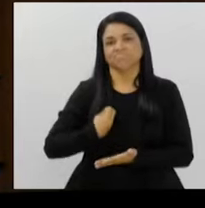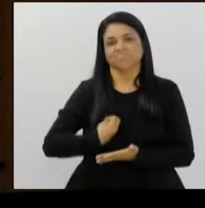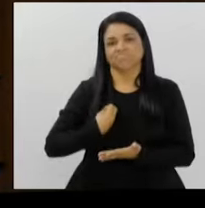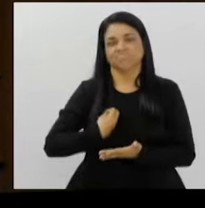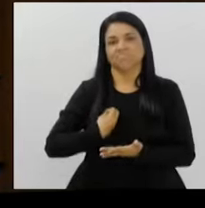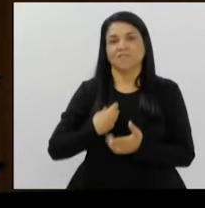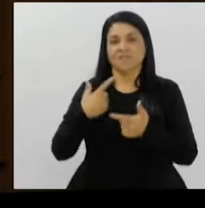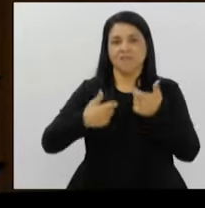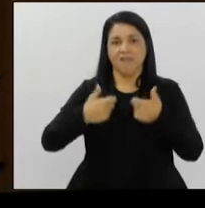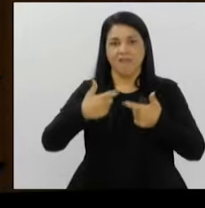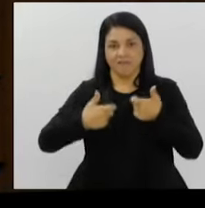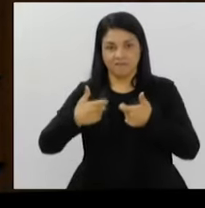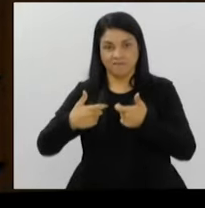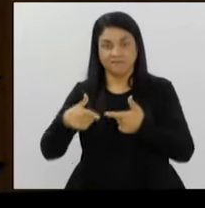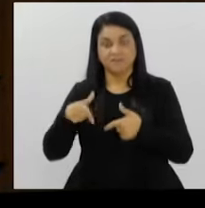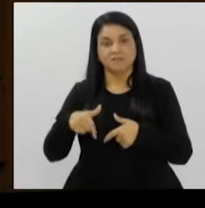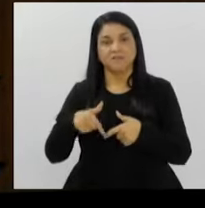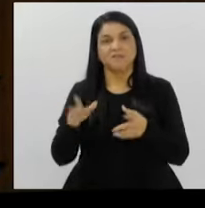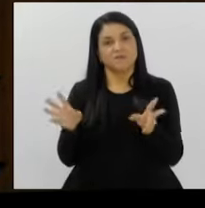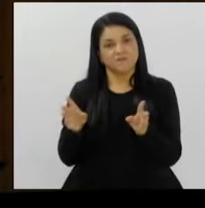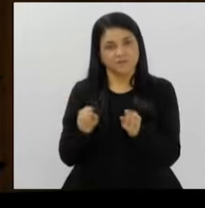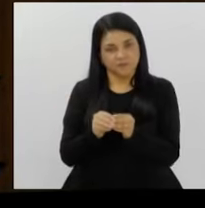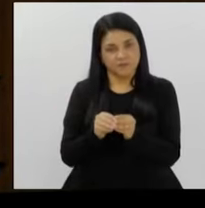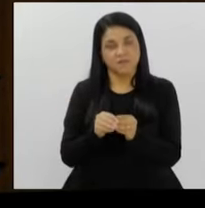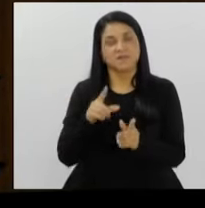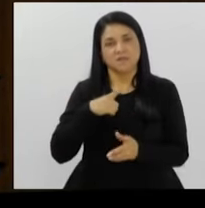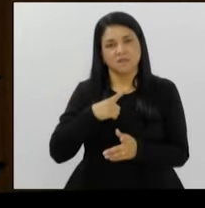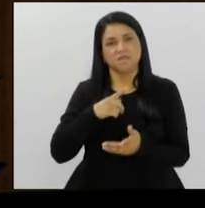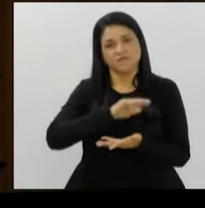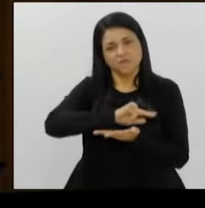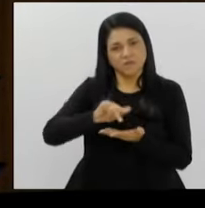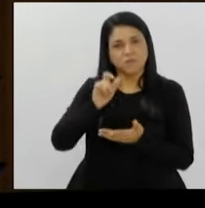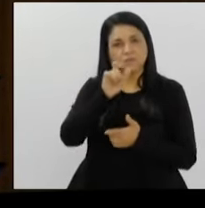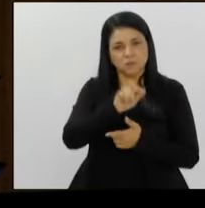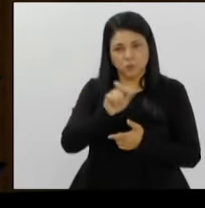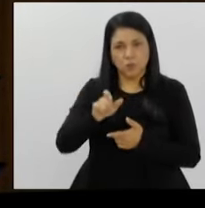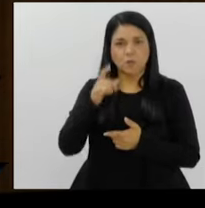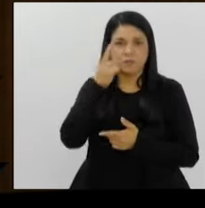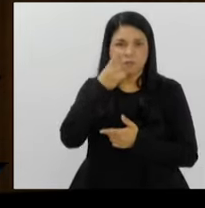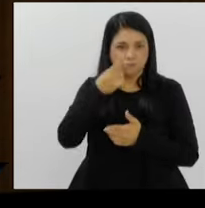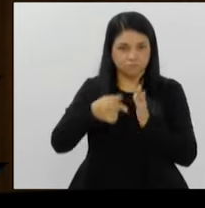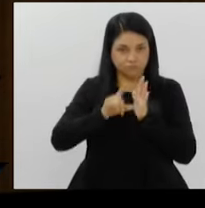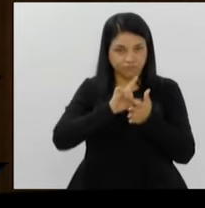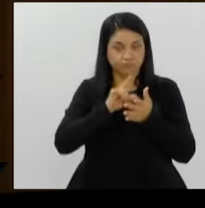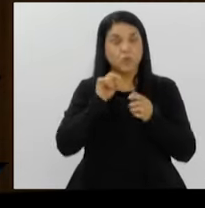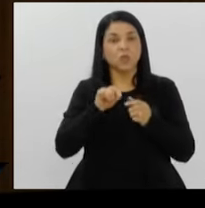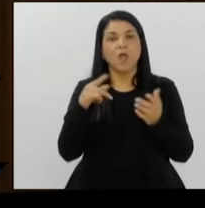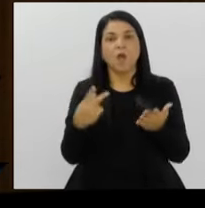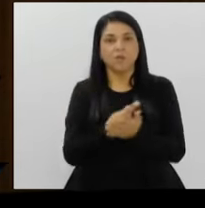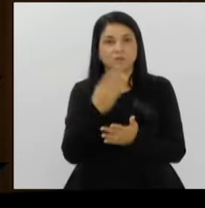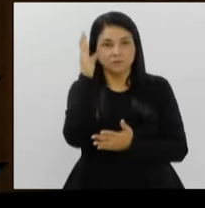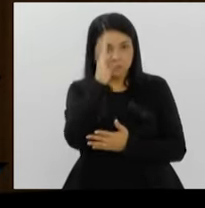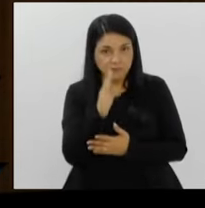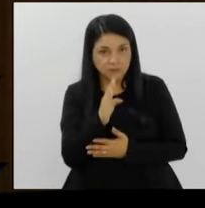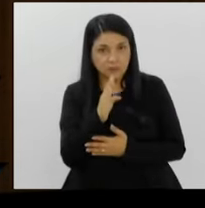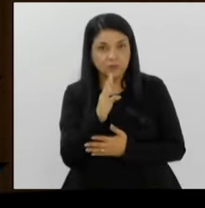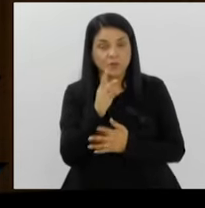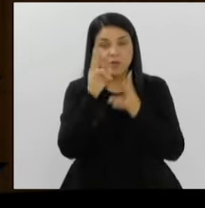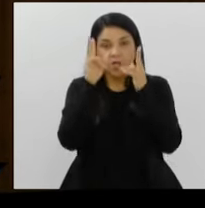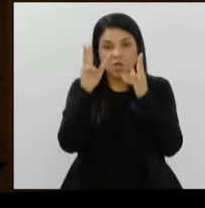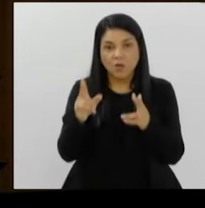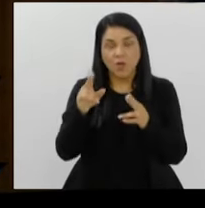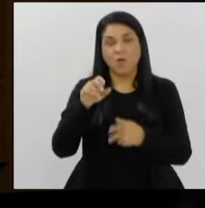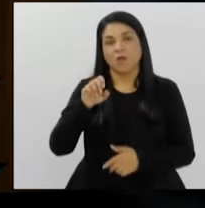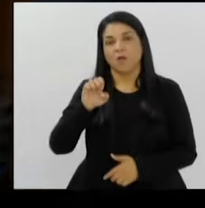presidente, para finalizar, até porque teve muita gente falando, o que tem que acontecer no Brasil é o que aconteceu em El